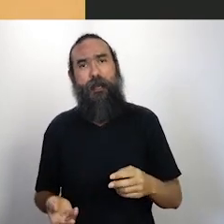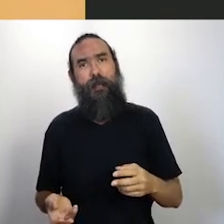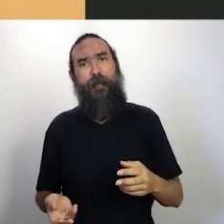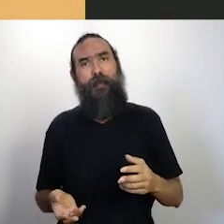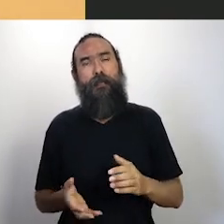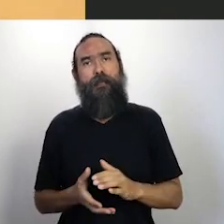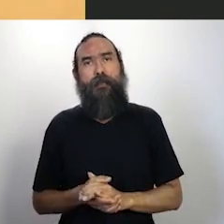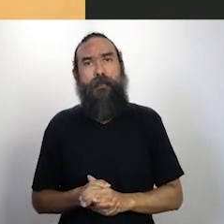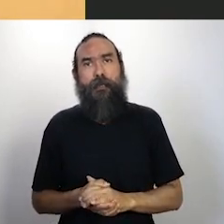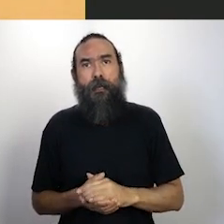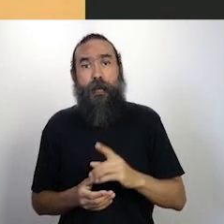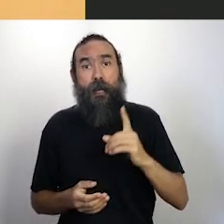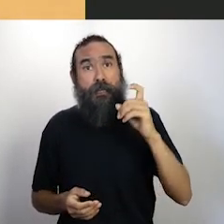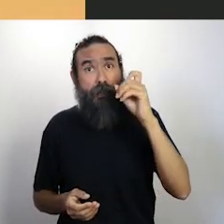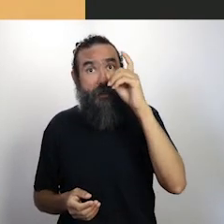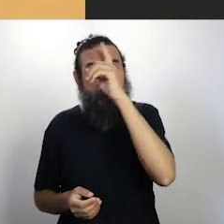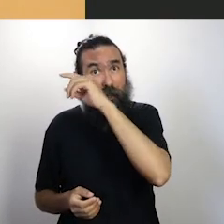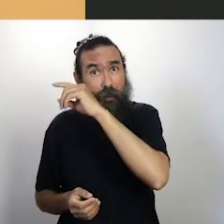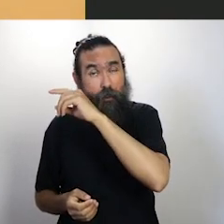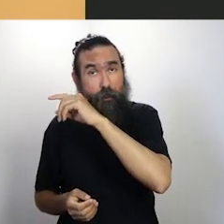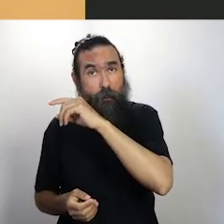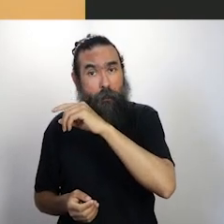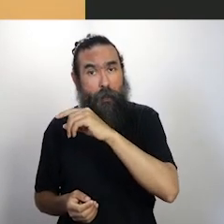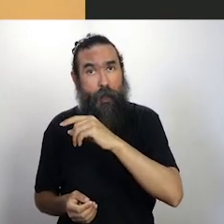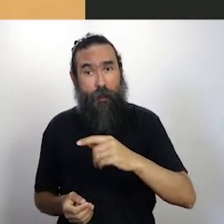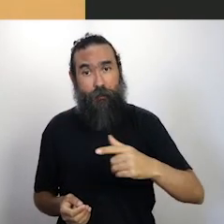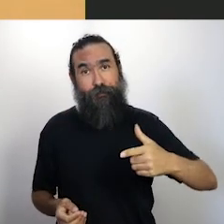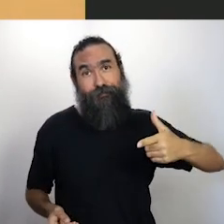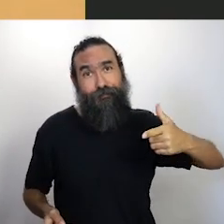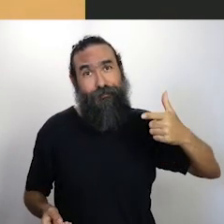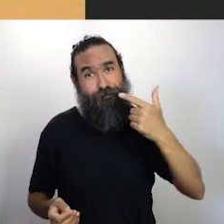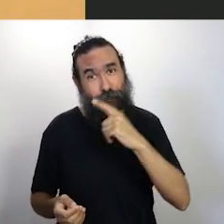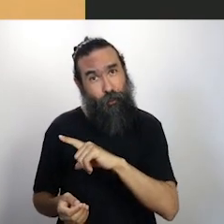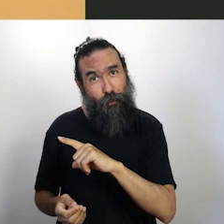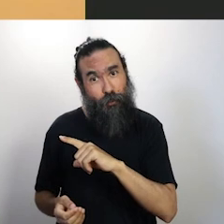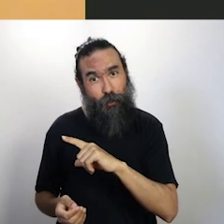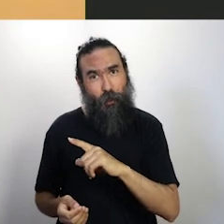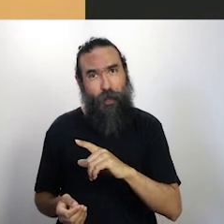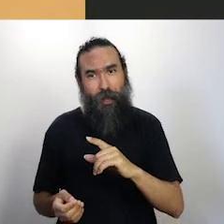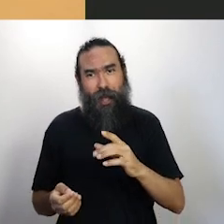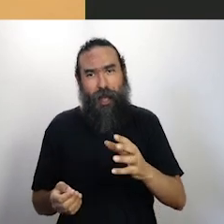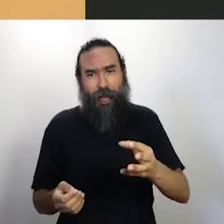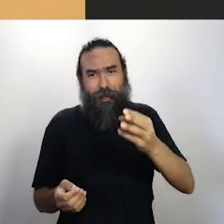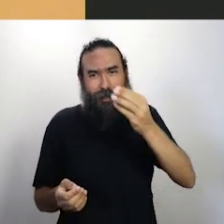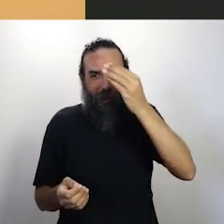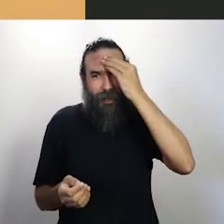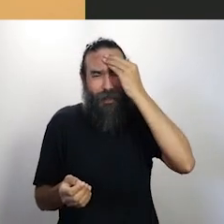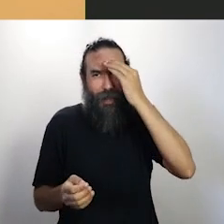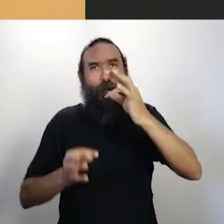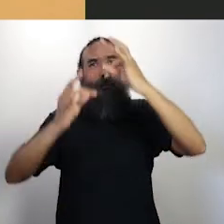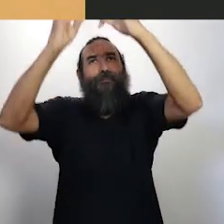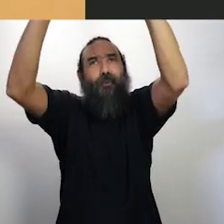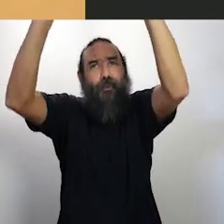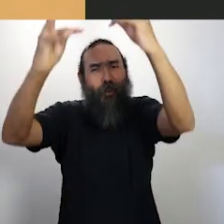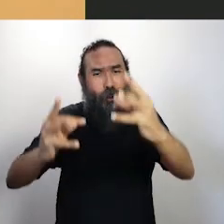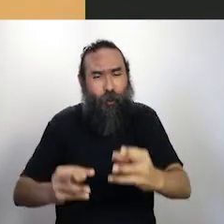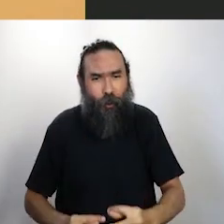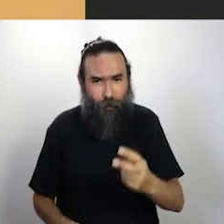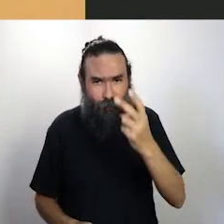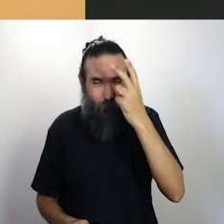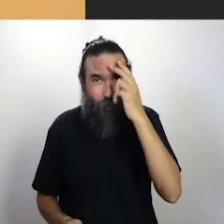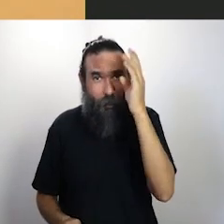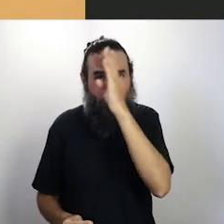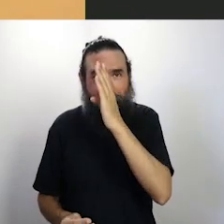dificilmente esse vai chegar a um nível de detalhamento que possa servir como cadastro então